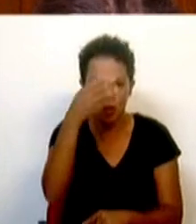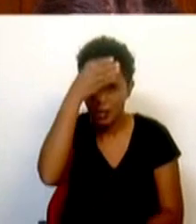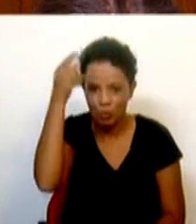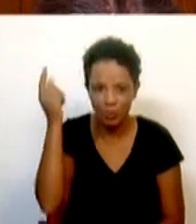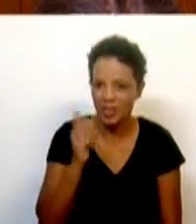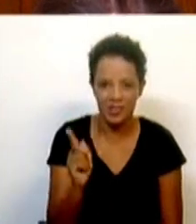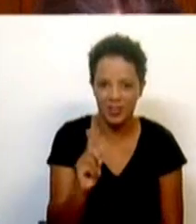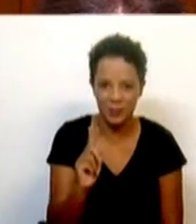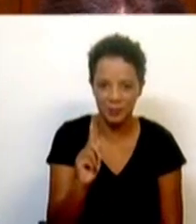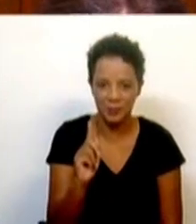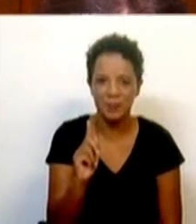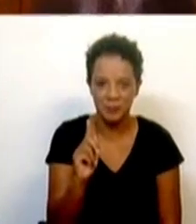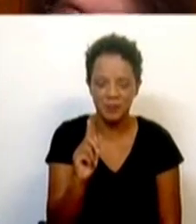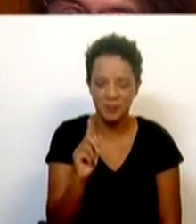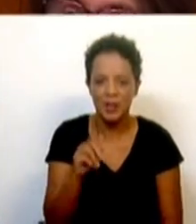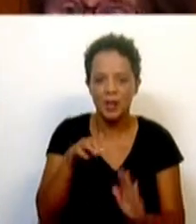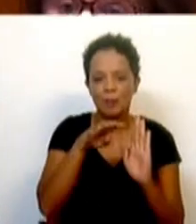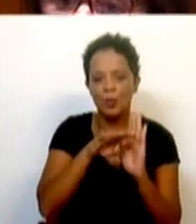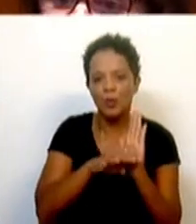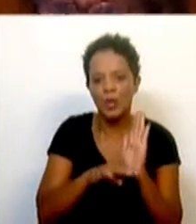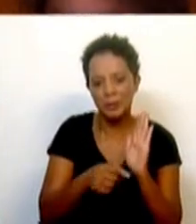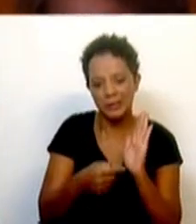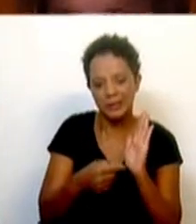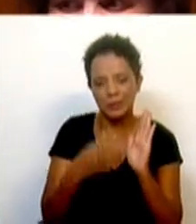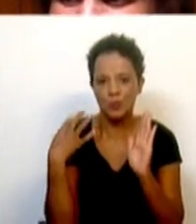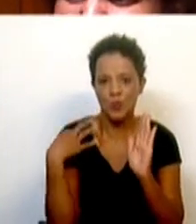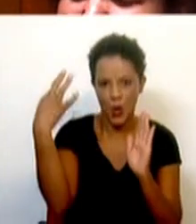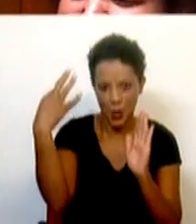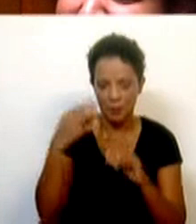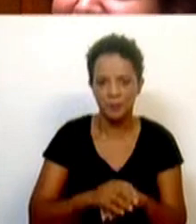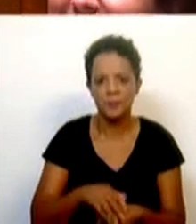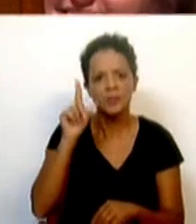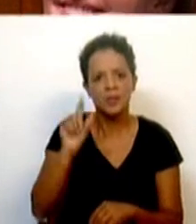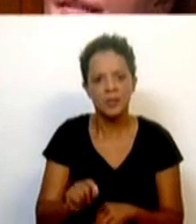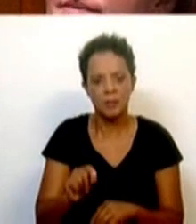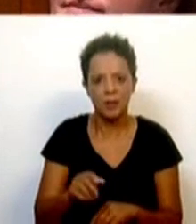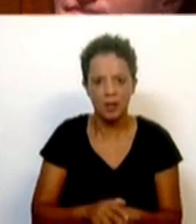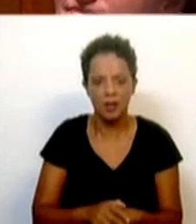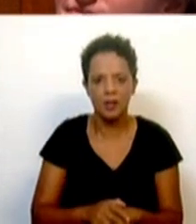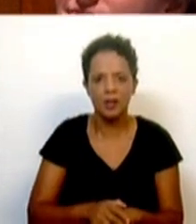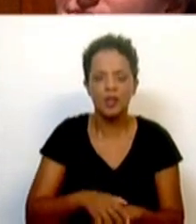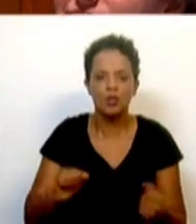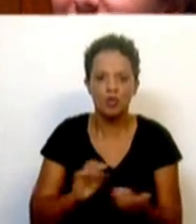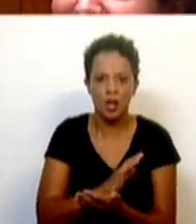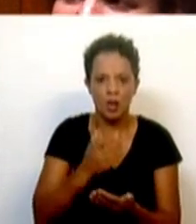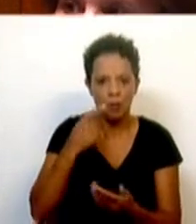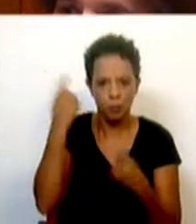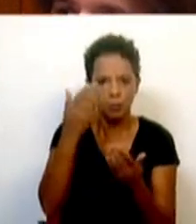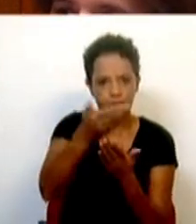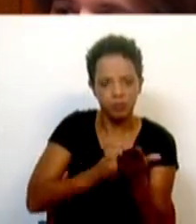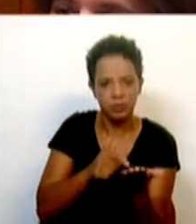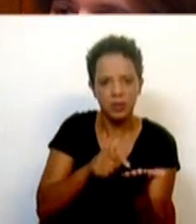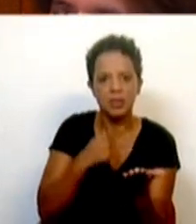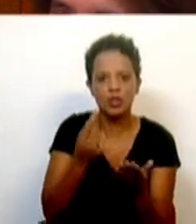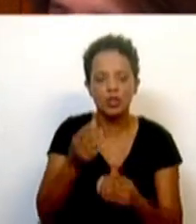esqueceu de qual foi o programa com base no qual foi eleito e veio às páginas do Público escrever, dizer qual é o